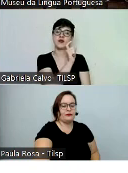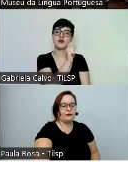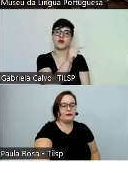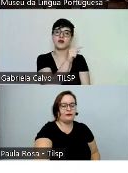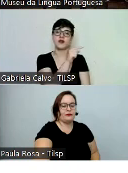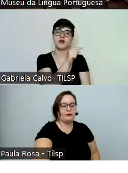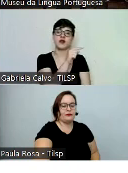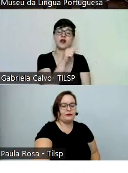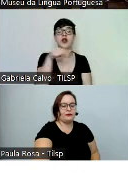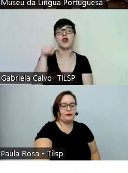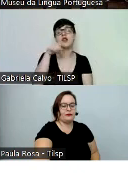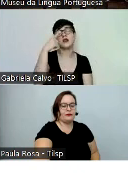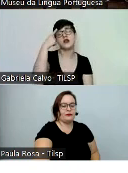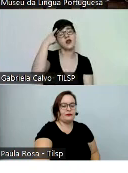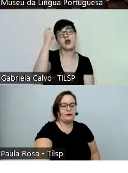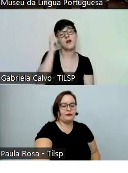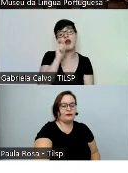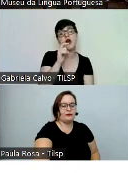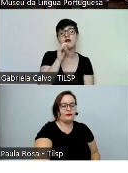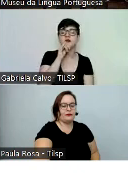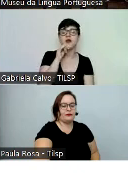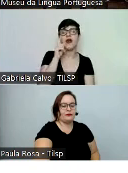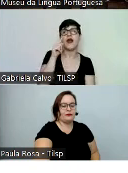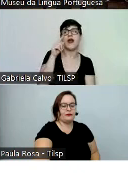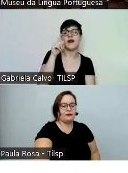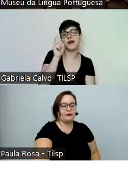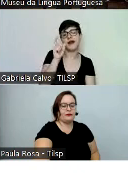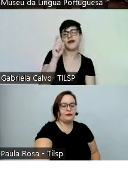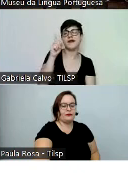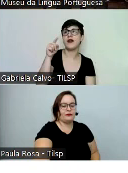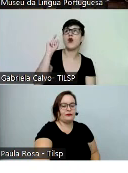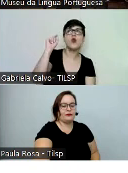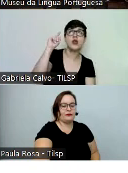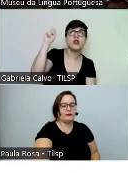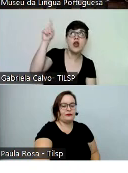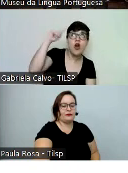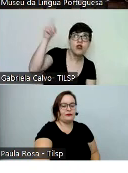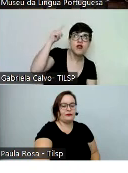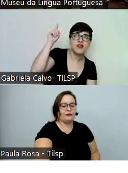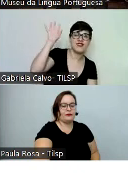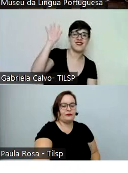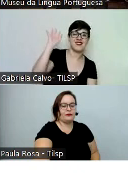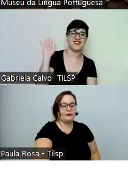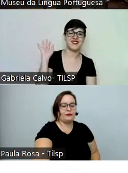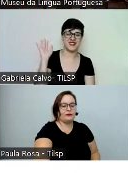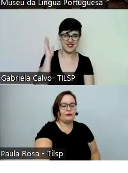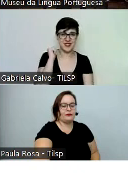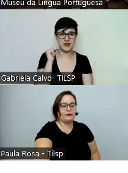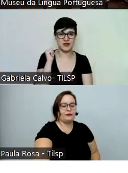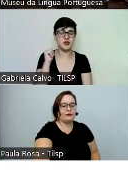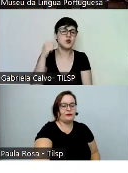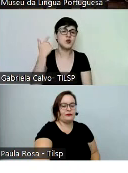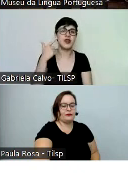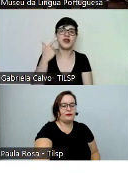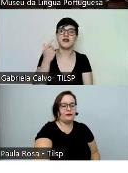eles criam uma palavra tem uma hélice girando esse movimento algo grana em cima uma palavra para computador é algo que funciona como um